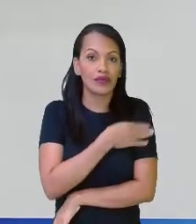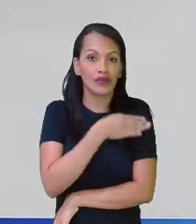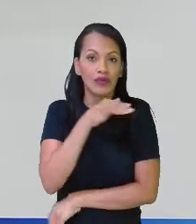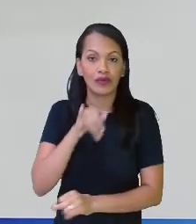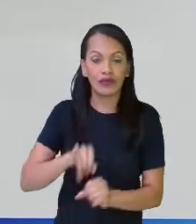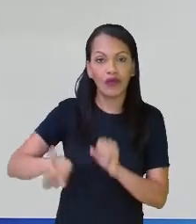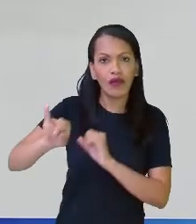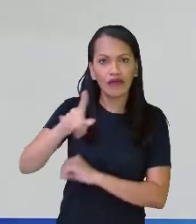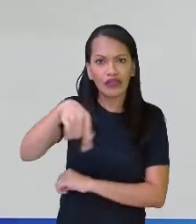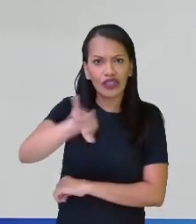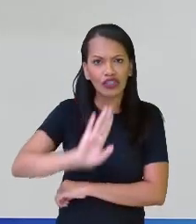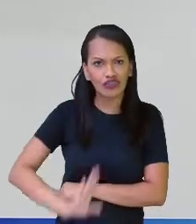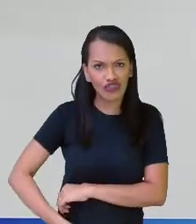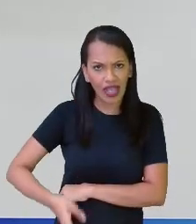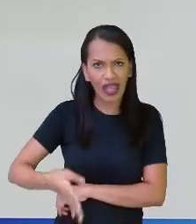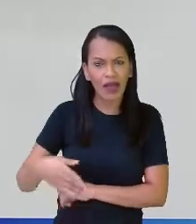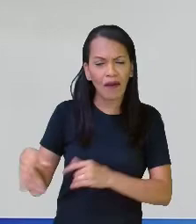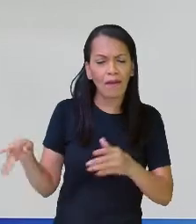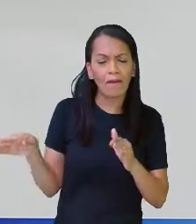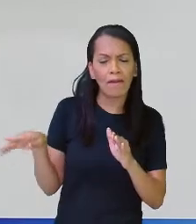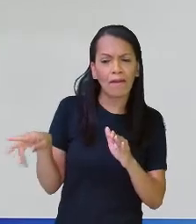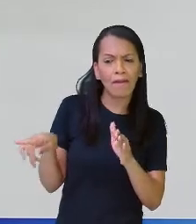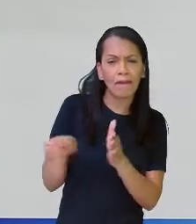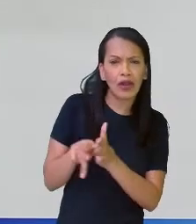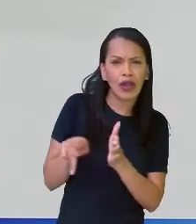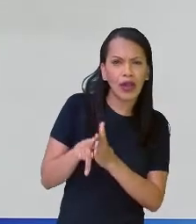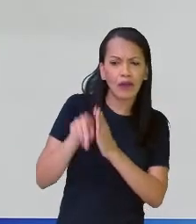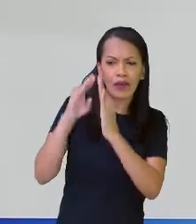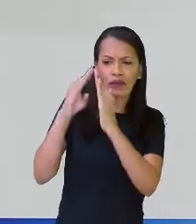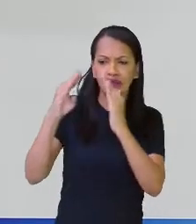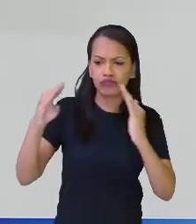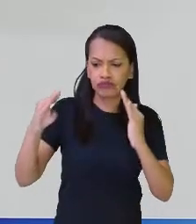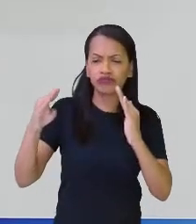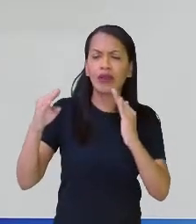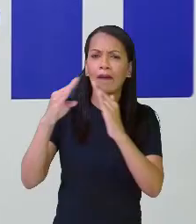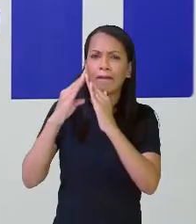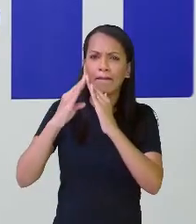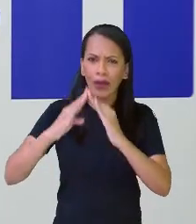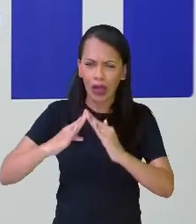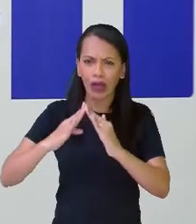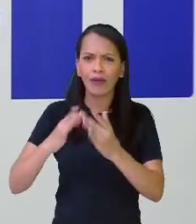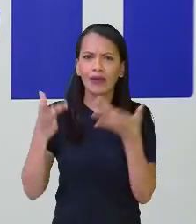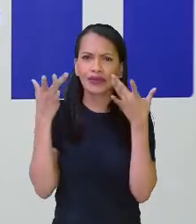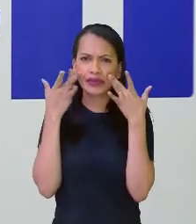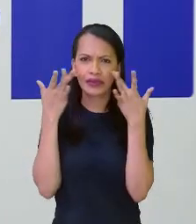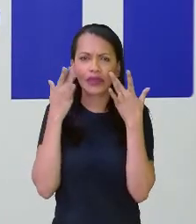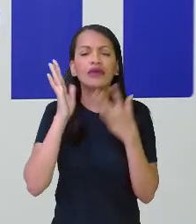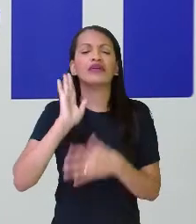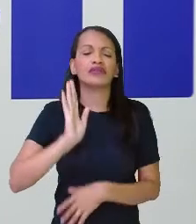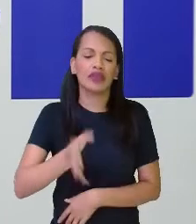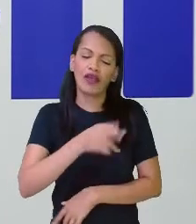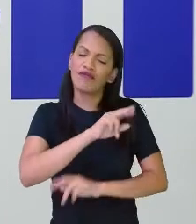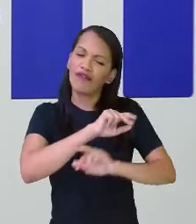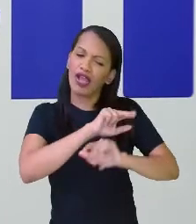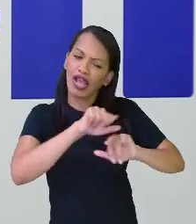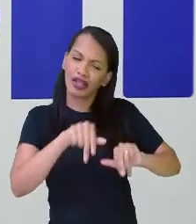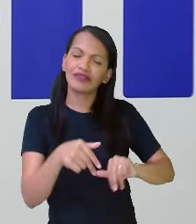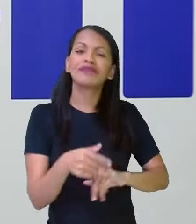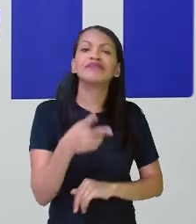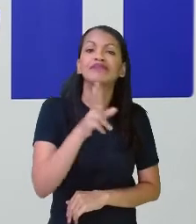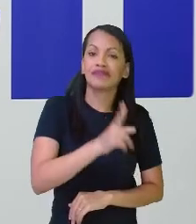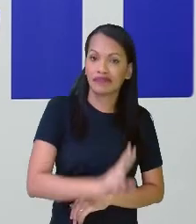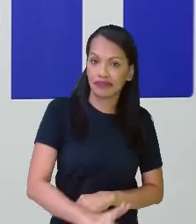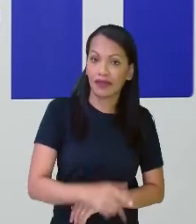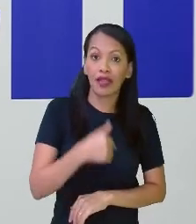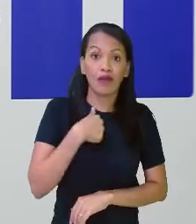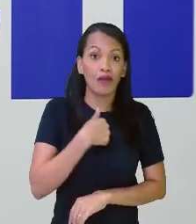no teatro? Já foi no teatro, professora Mauricéia? Várias vezes, inclusive você falando de teatro, você sabia que ontem